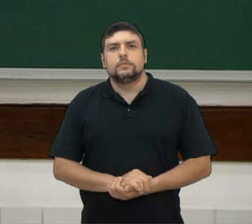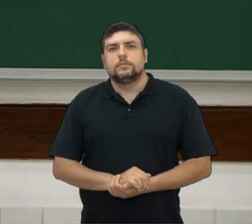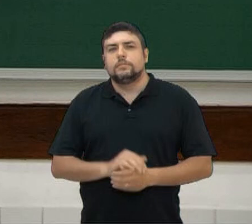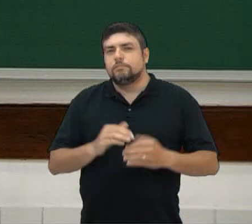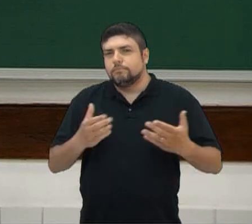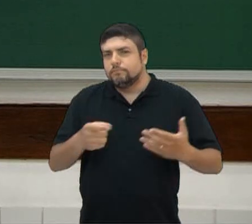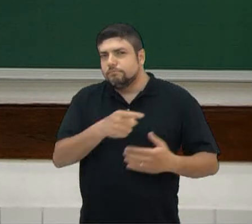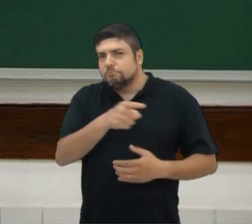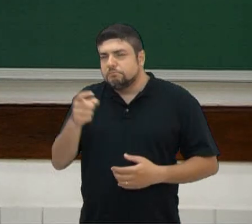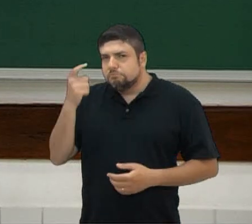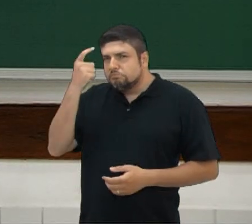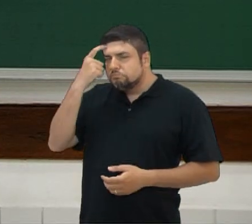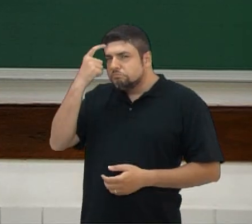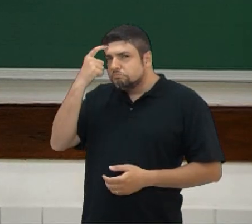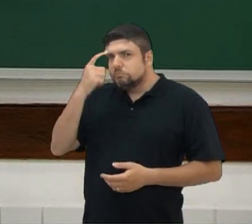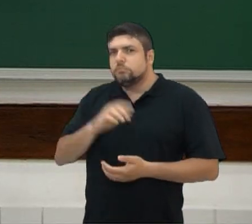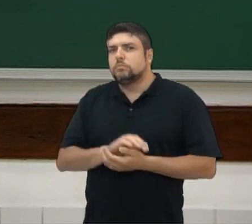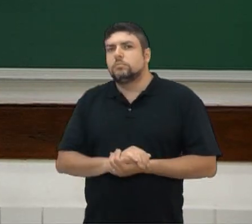Aí pensaram,